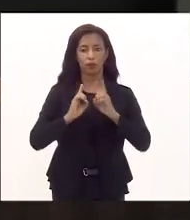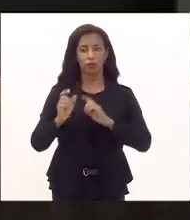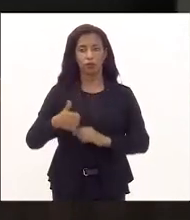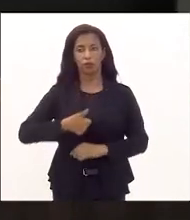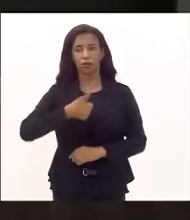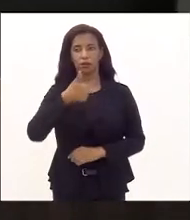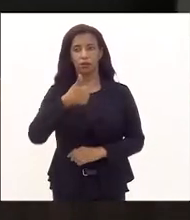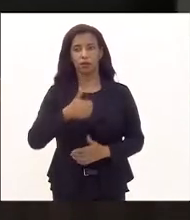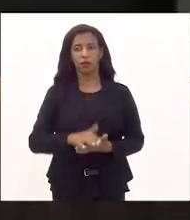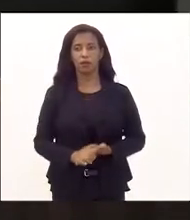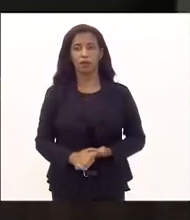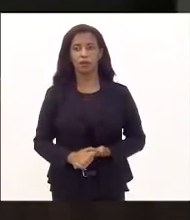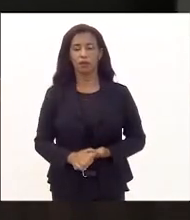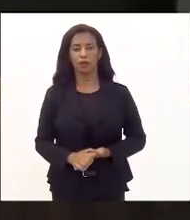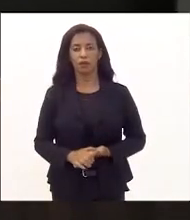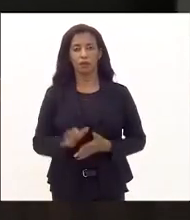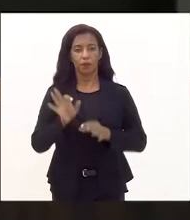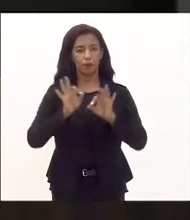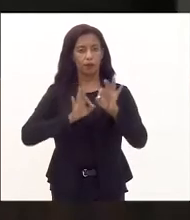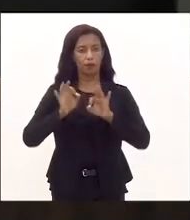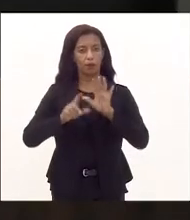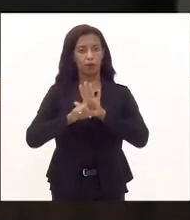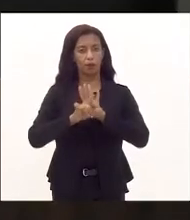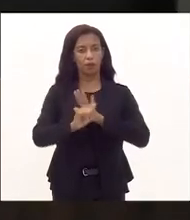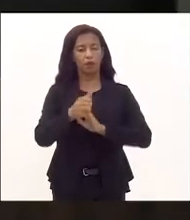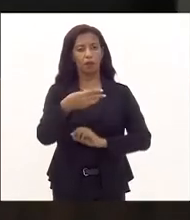única, projeto de lei